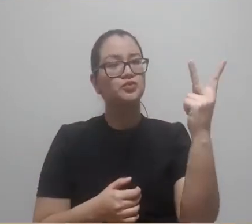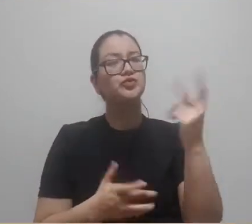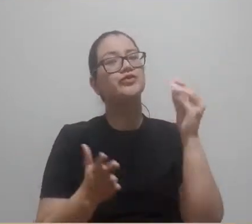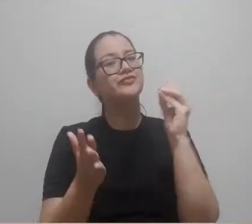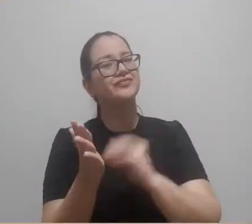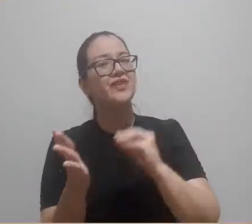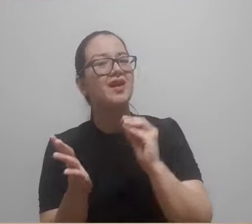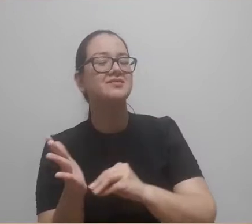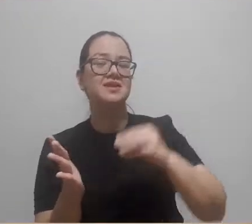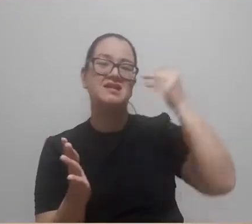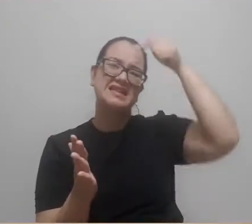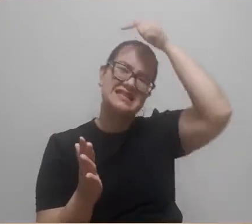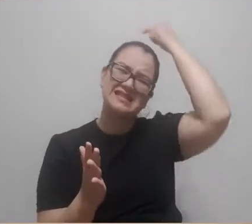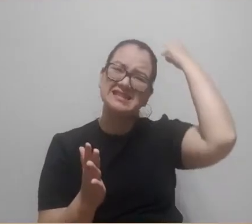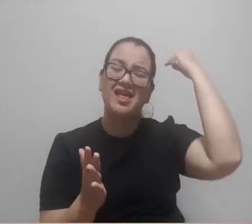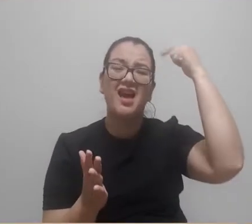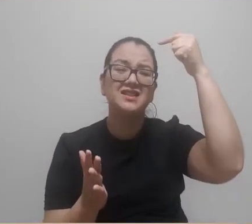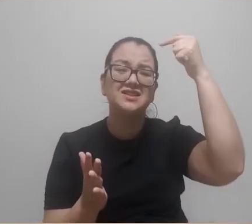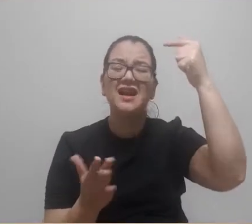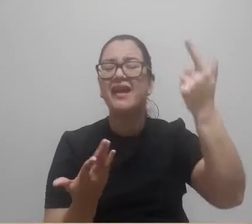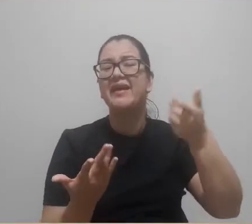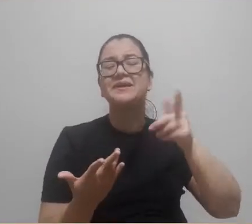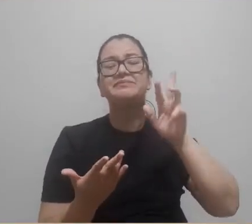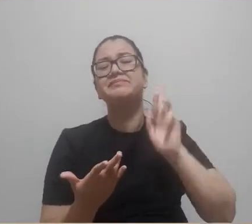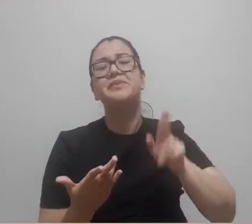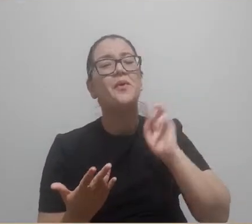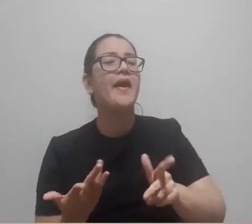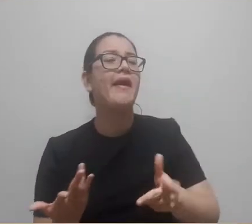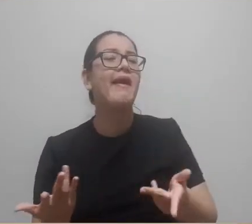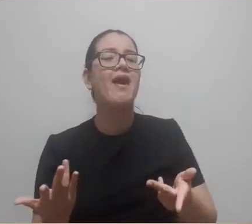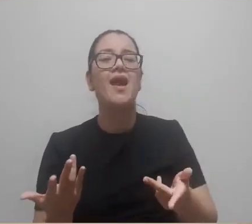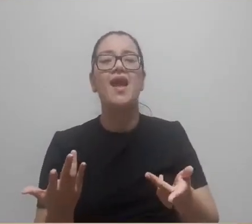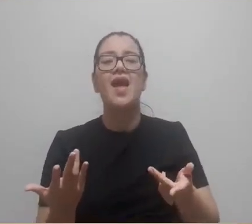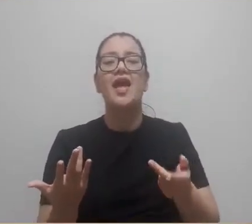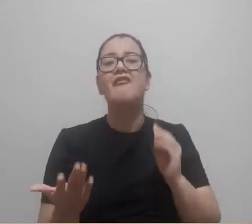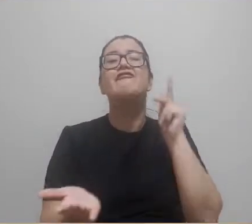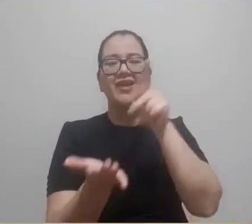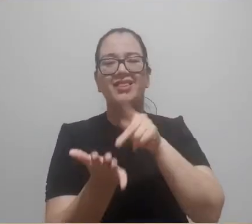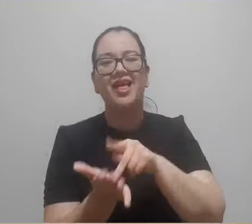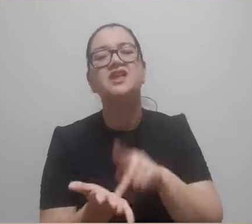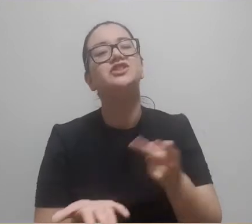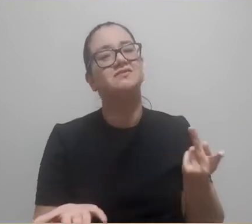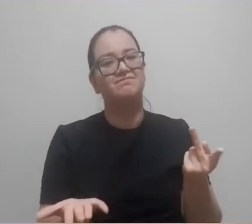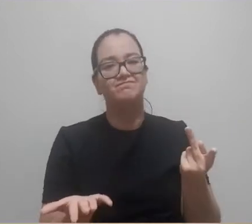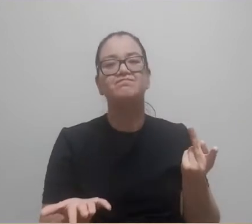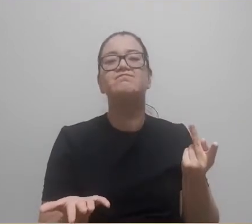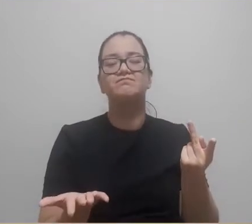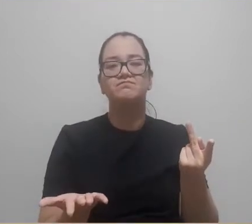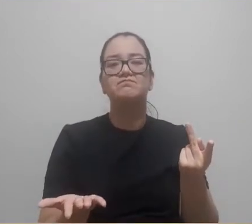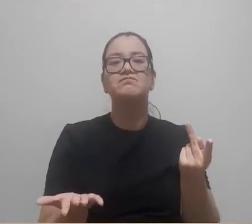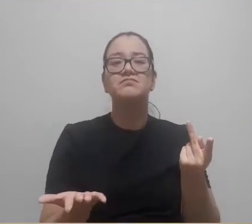deficiente, que a santidade deles não era, digamos assim, não era real, e que eles